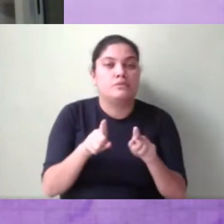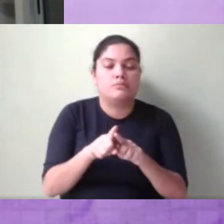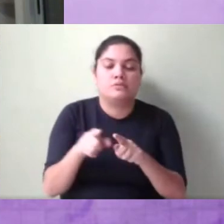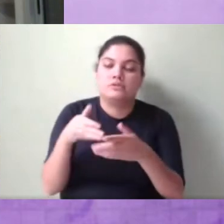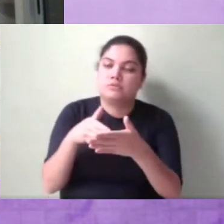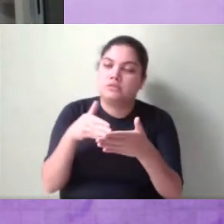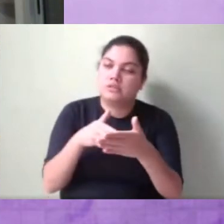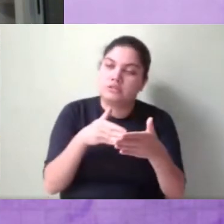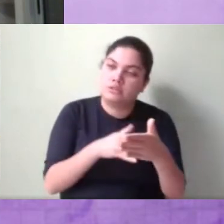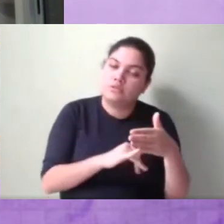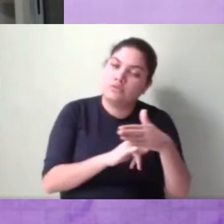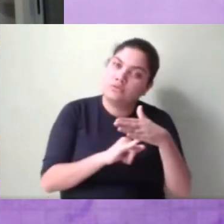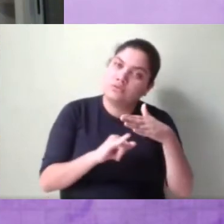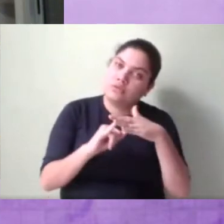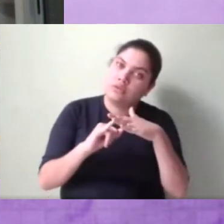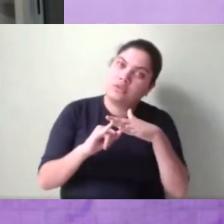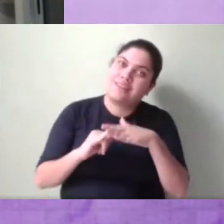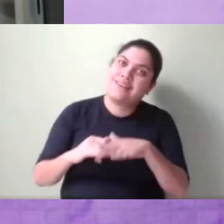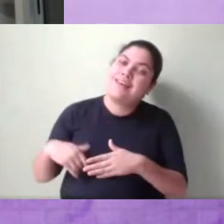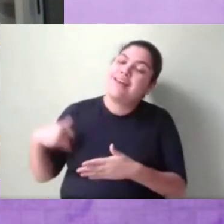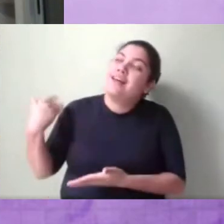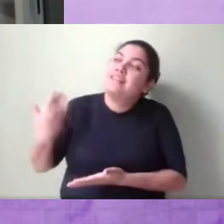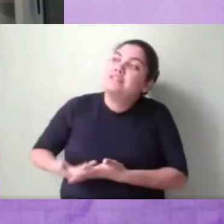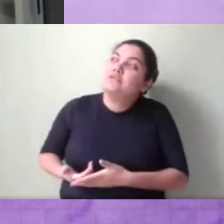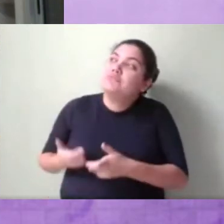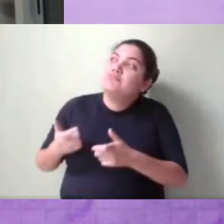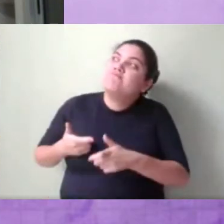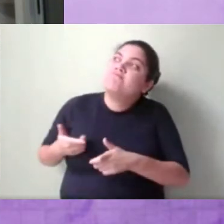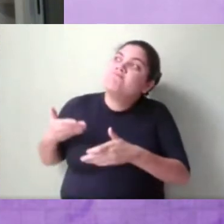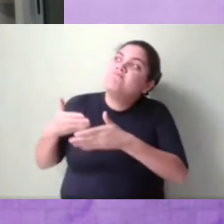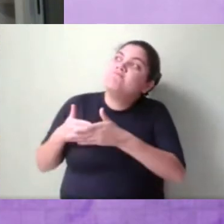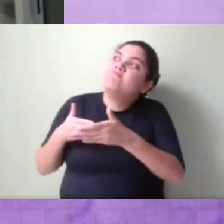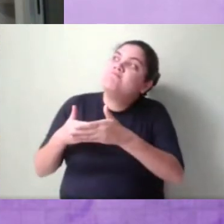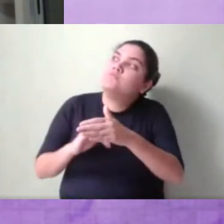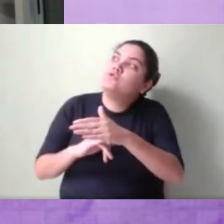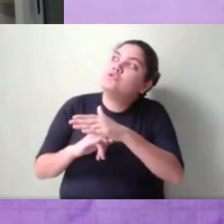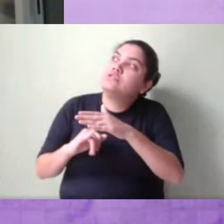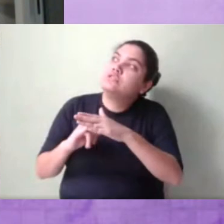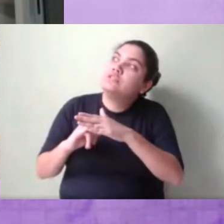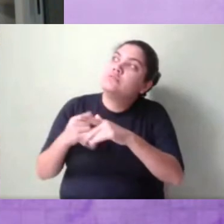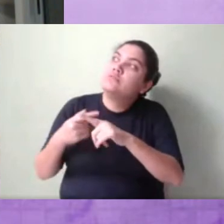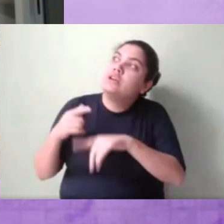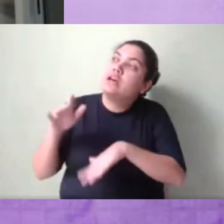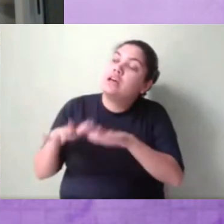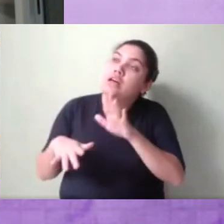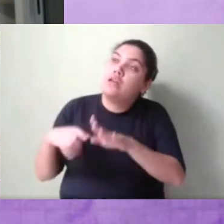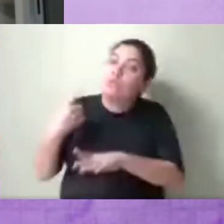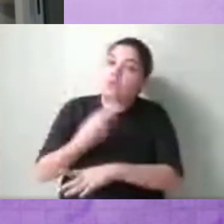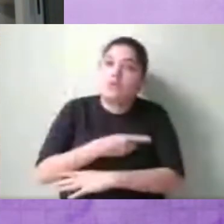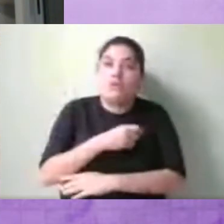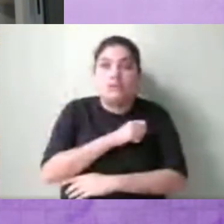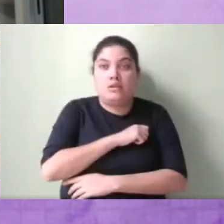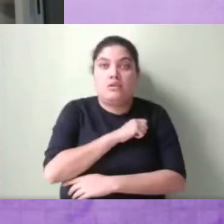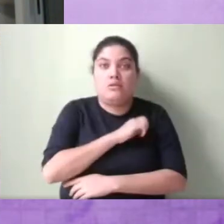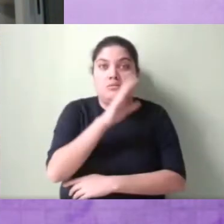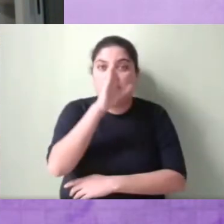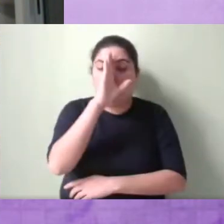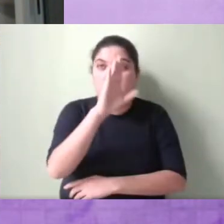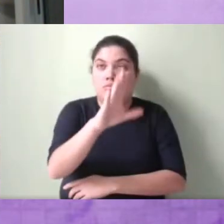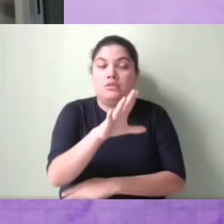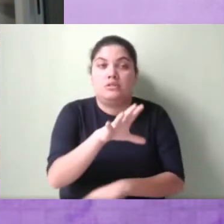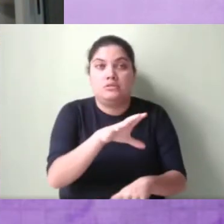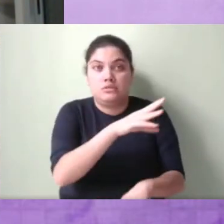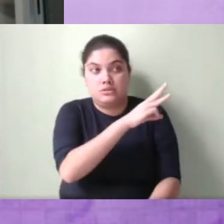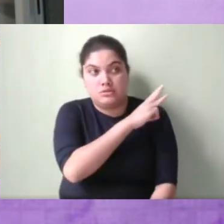têm uma vertente de ensino que é do ensino emancipatório, do ensino crítico, sabe? Da